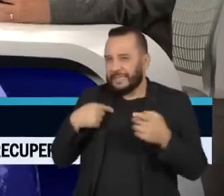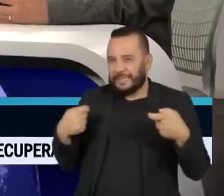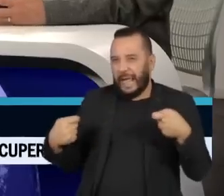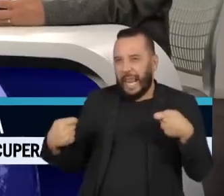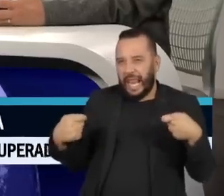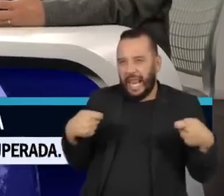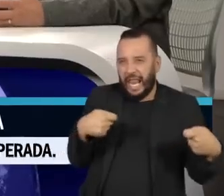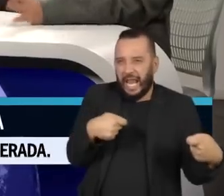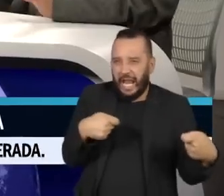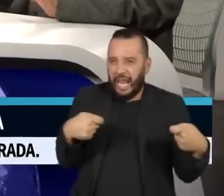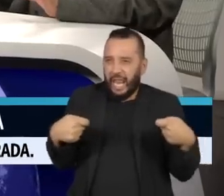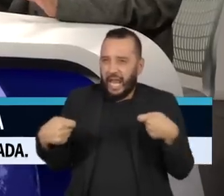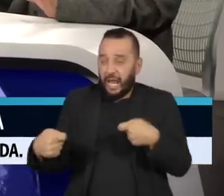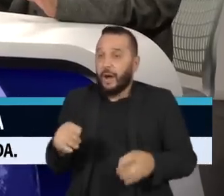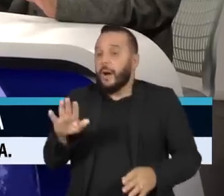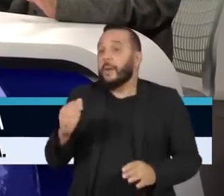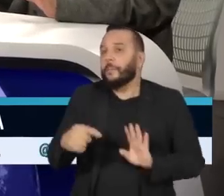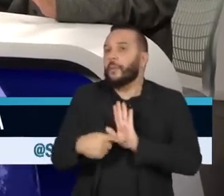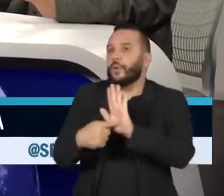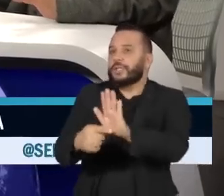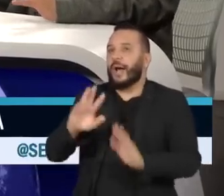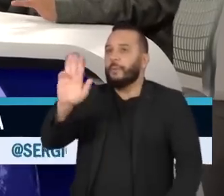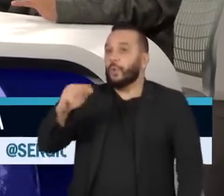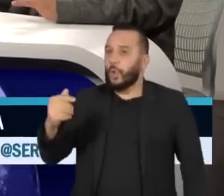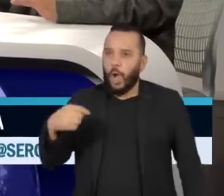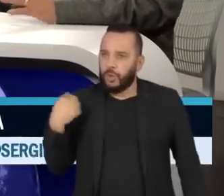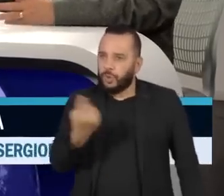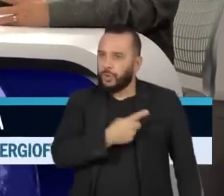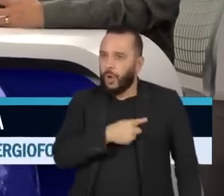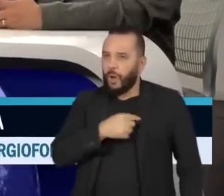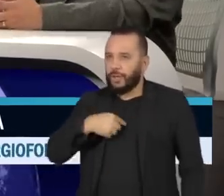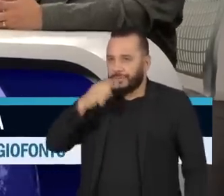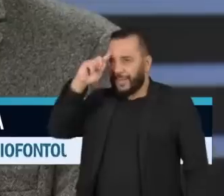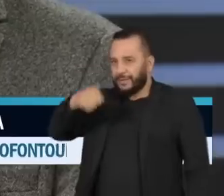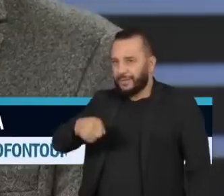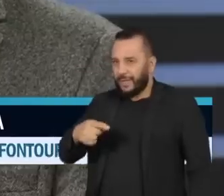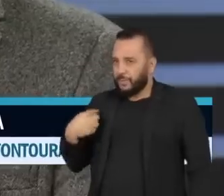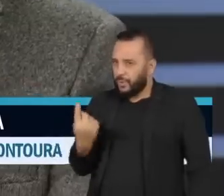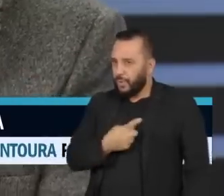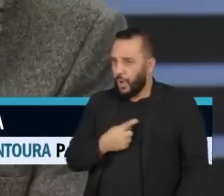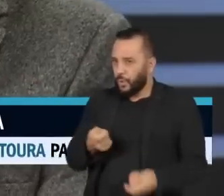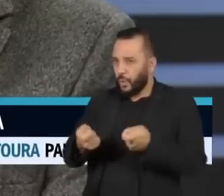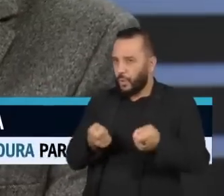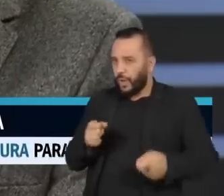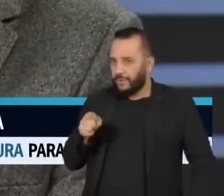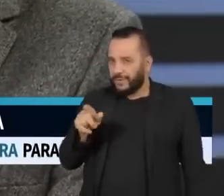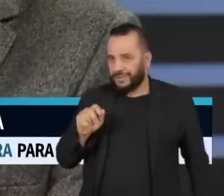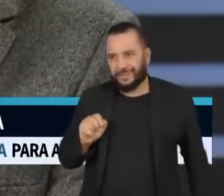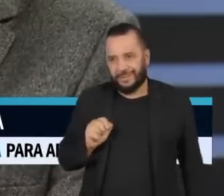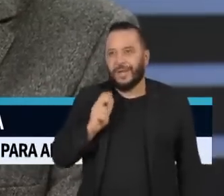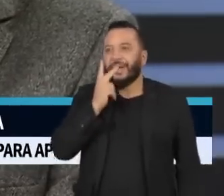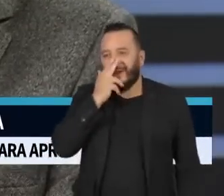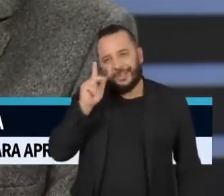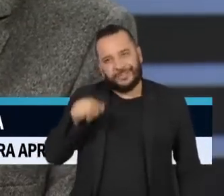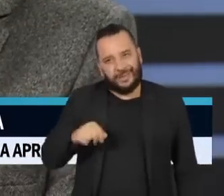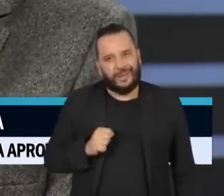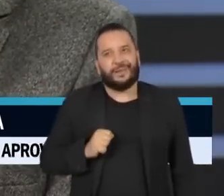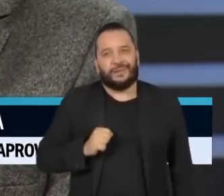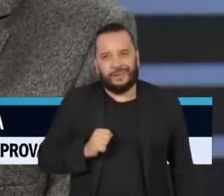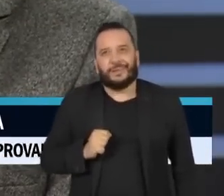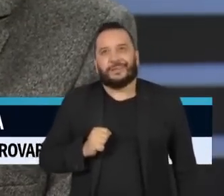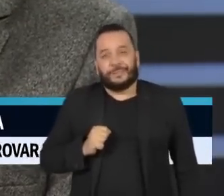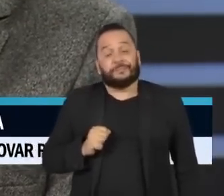mostrar para o Lula nós estamos aqui nós vamos deixar você gastar muito dinheiro mas eu tendo acreditar